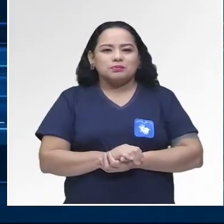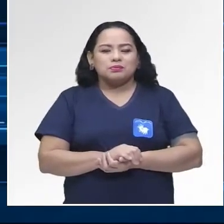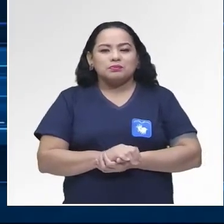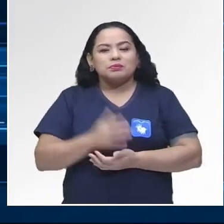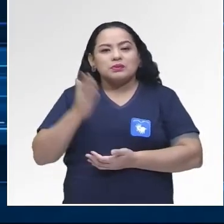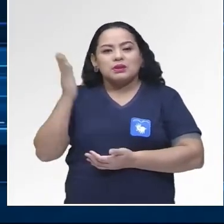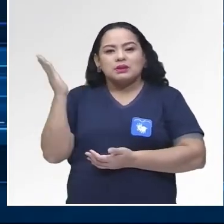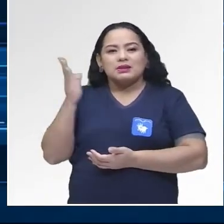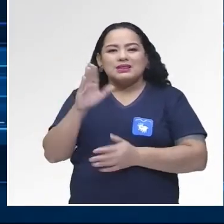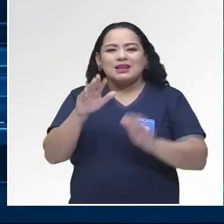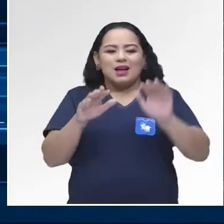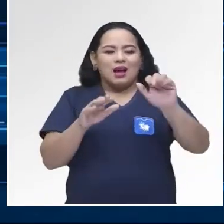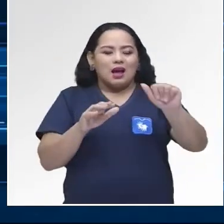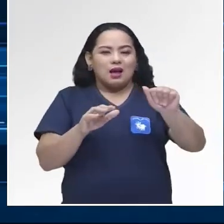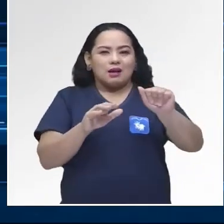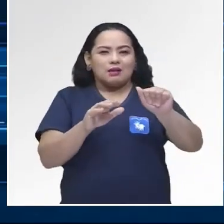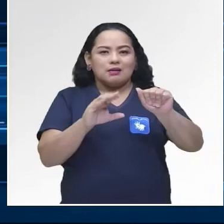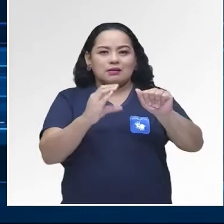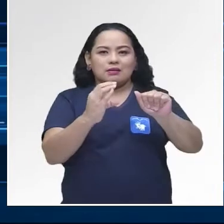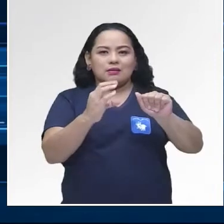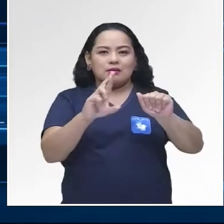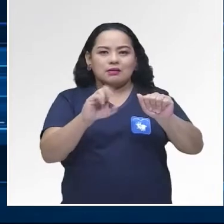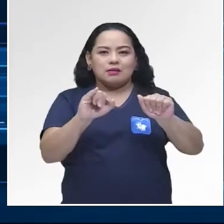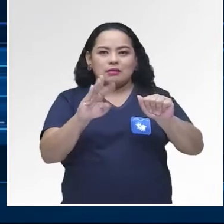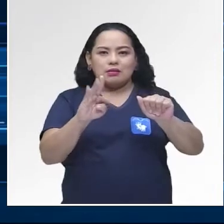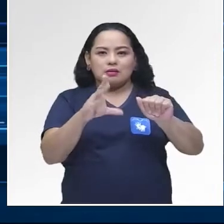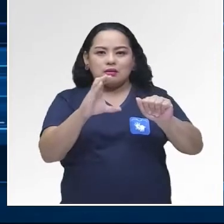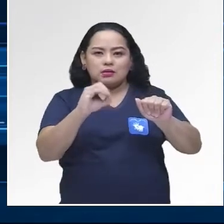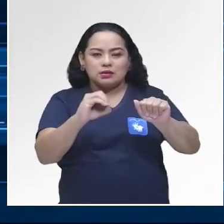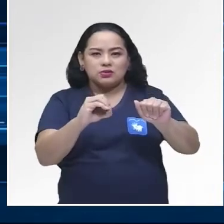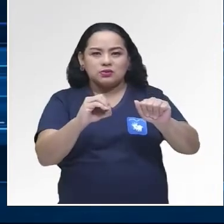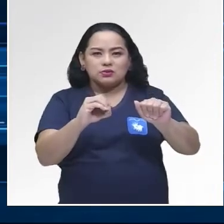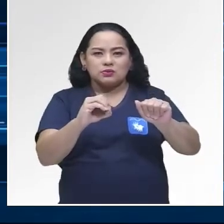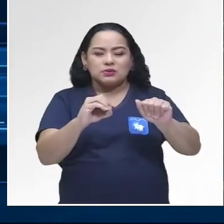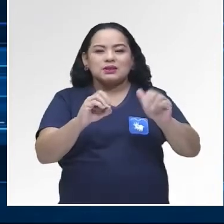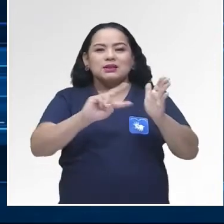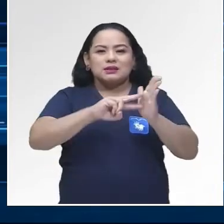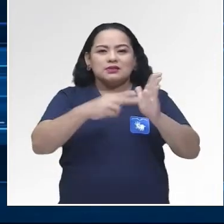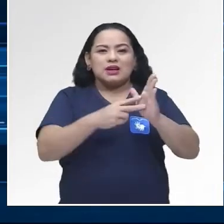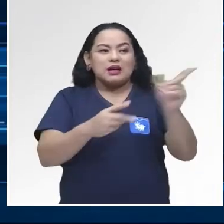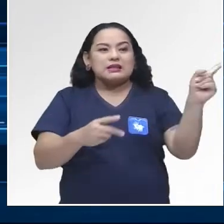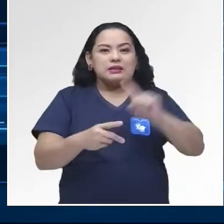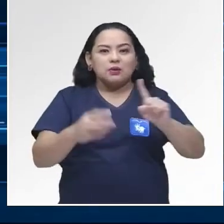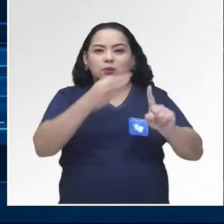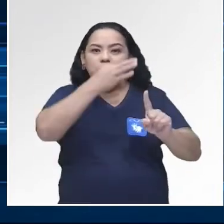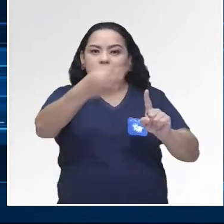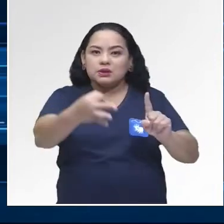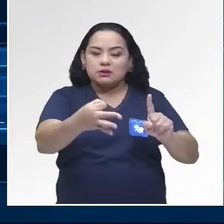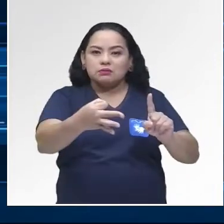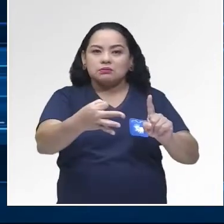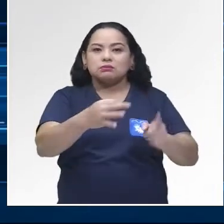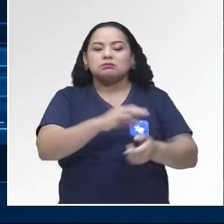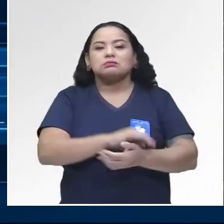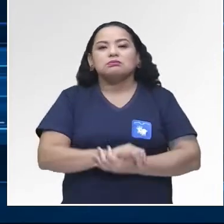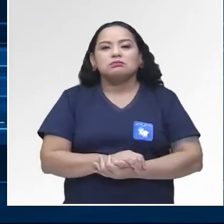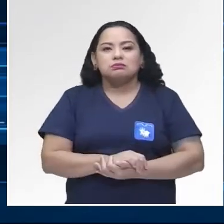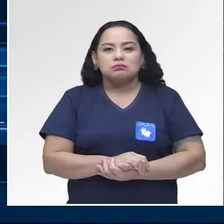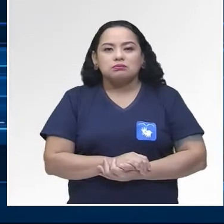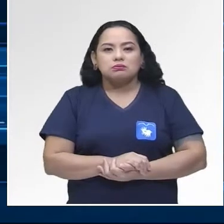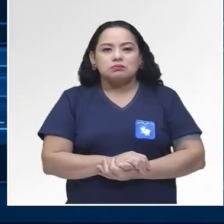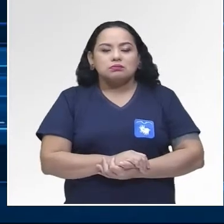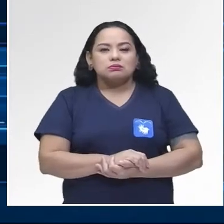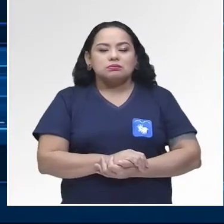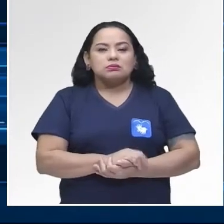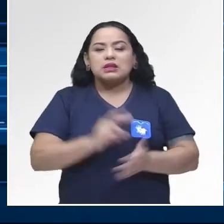A na frente é um A de negação, né? Acrítico quer dizer não crítico. Não crítico.